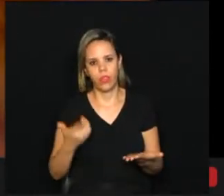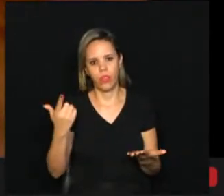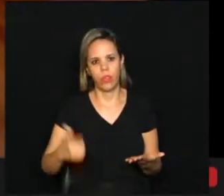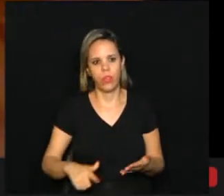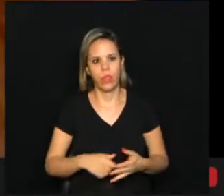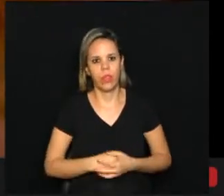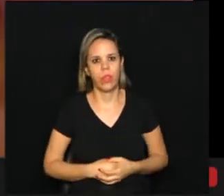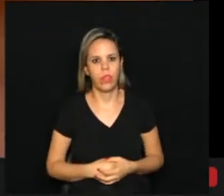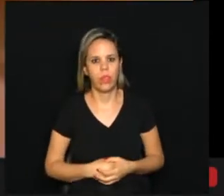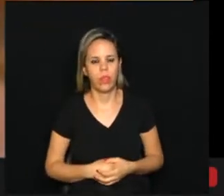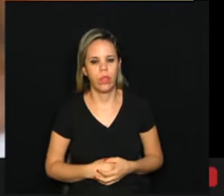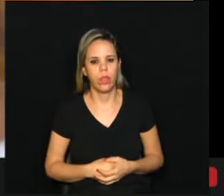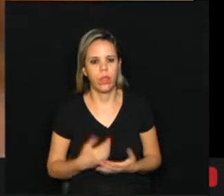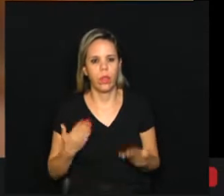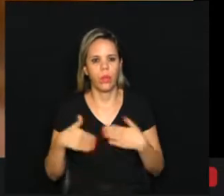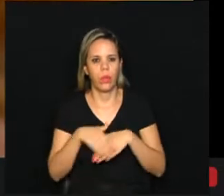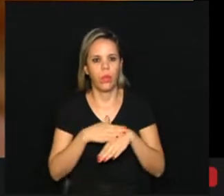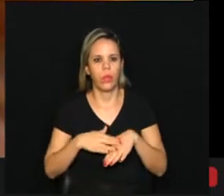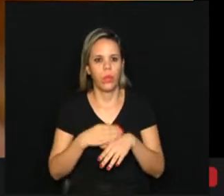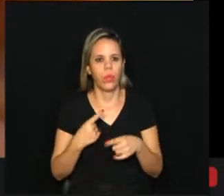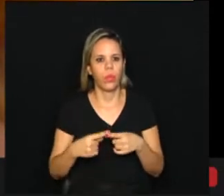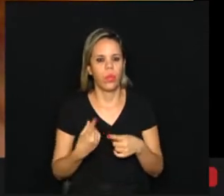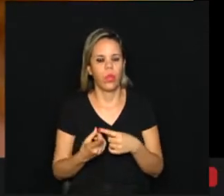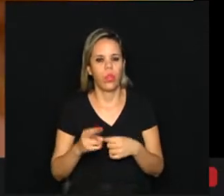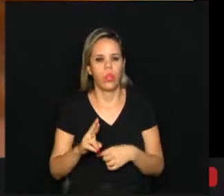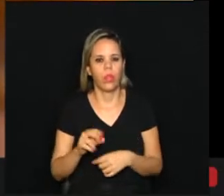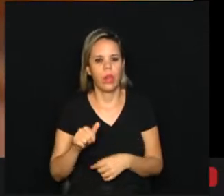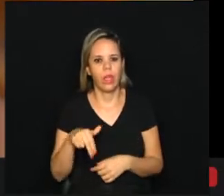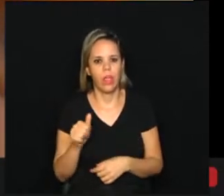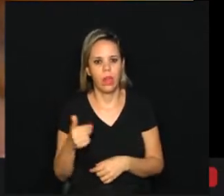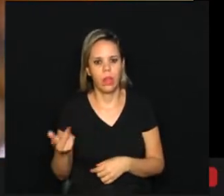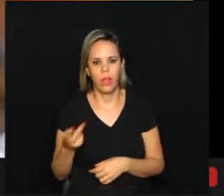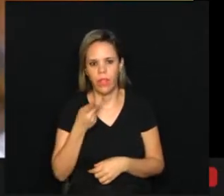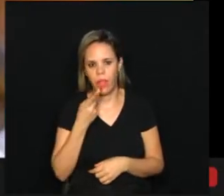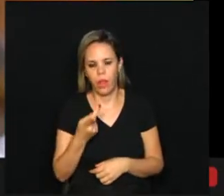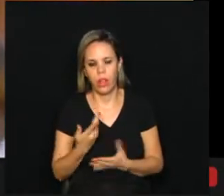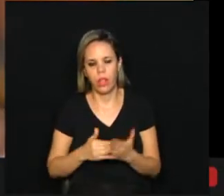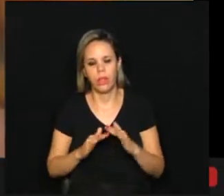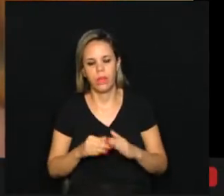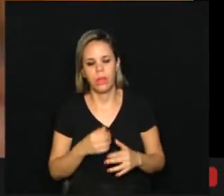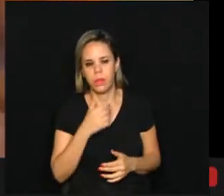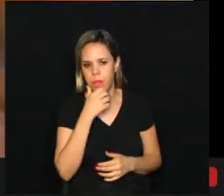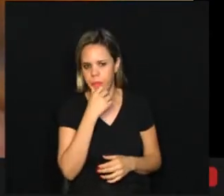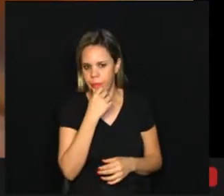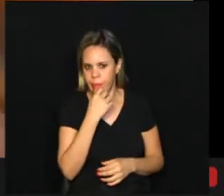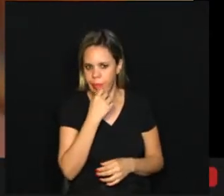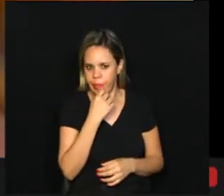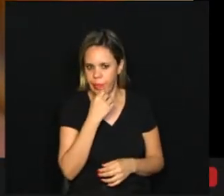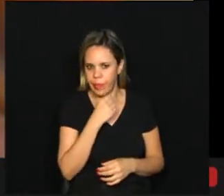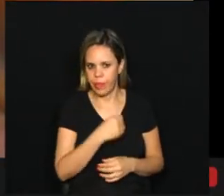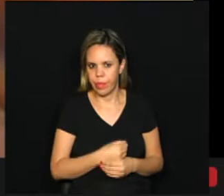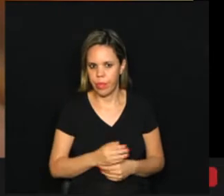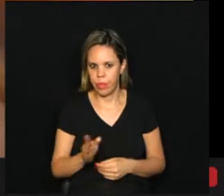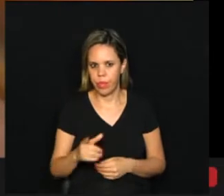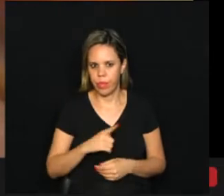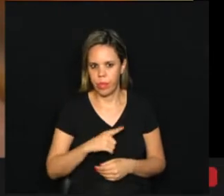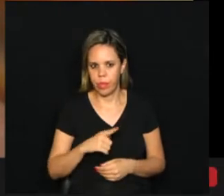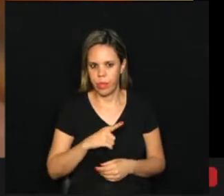novo, foi conversado porque, como a doutora Ana Carolina falou, a escola, a princípio,